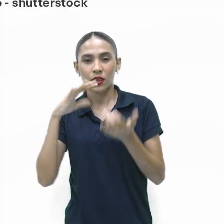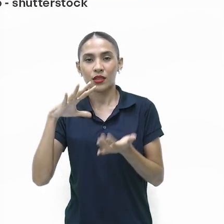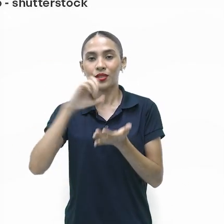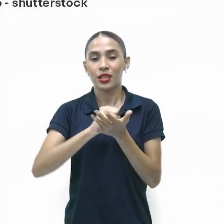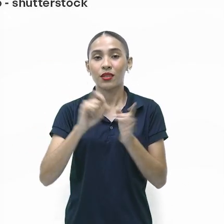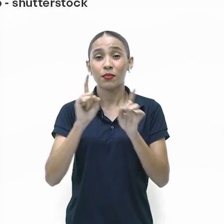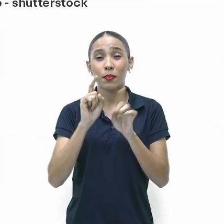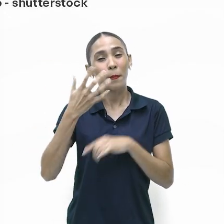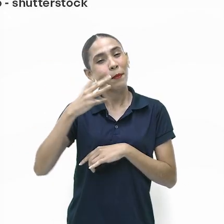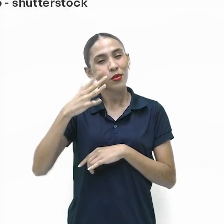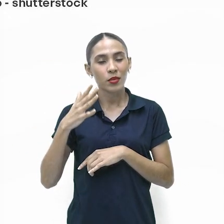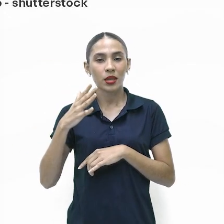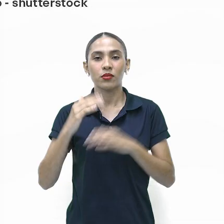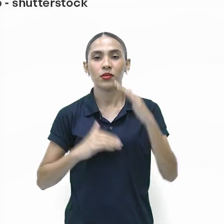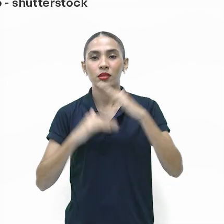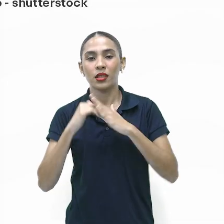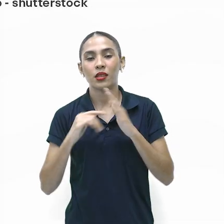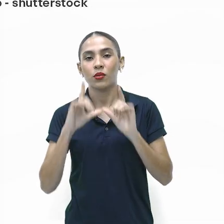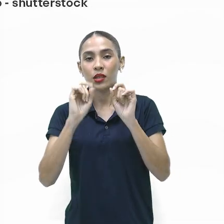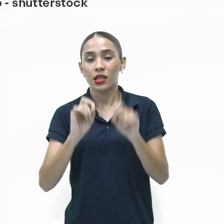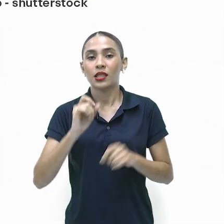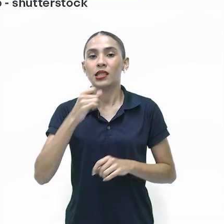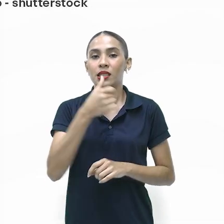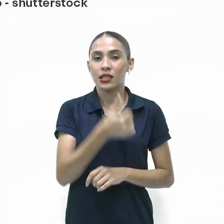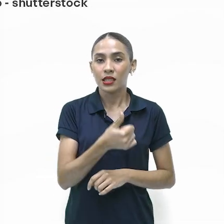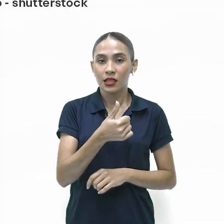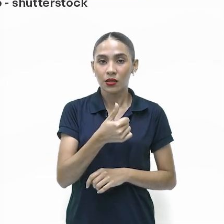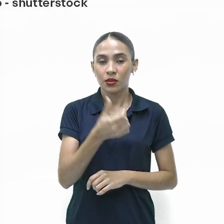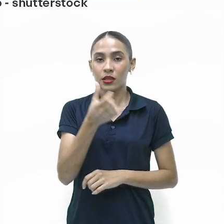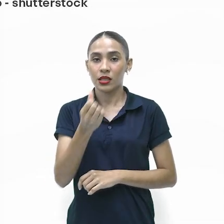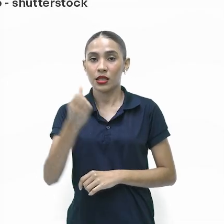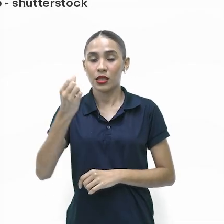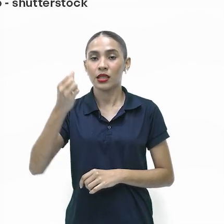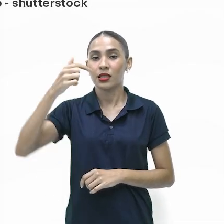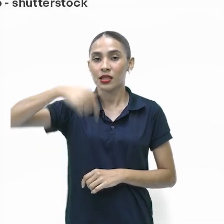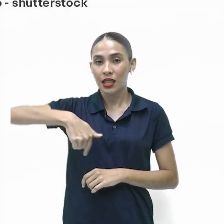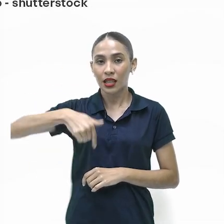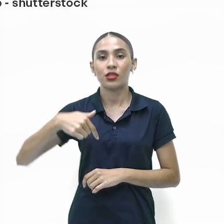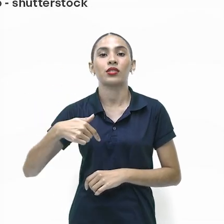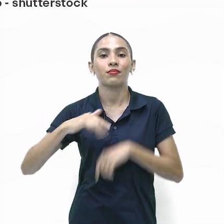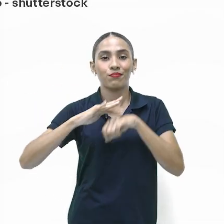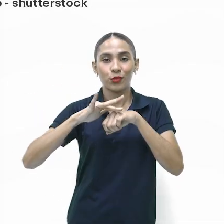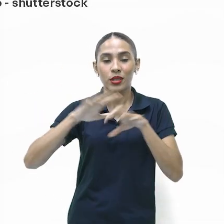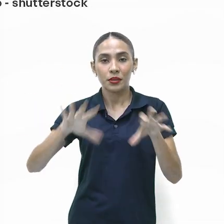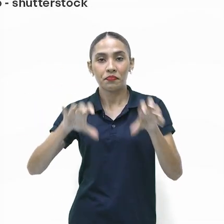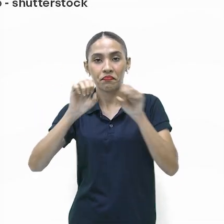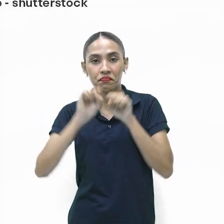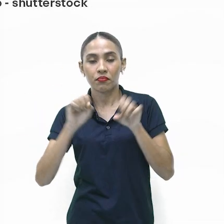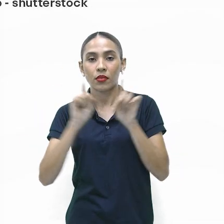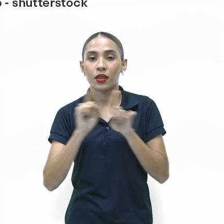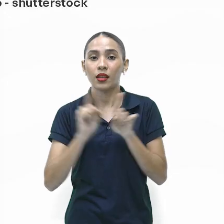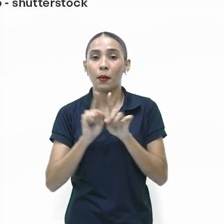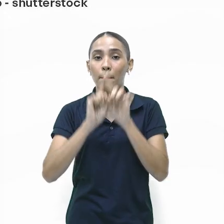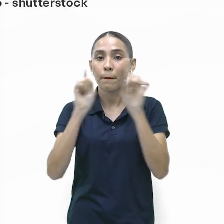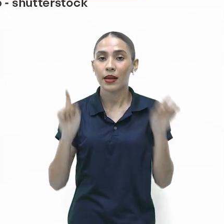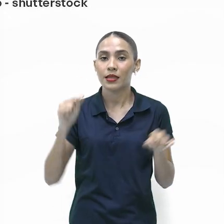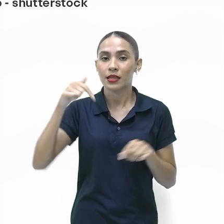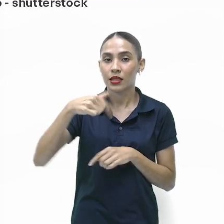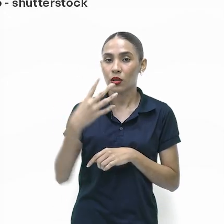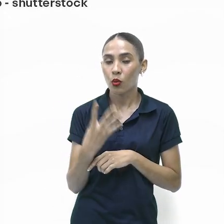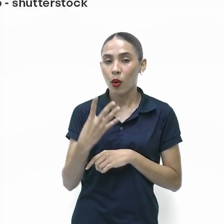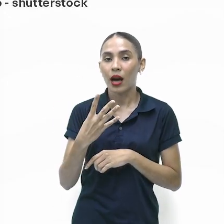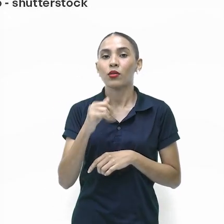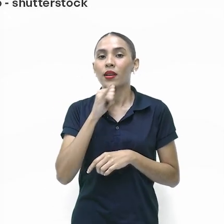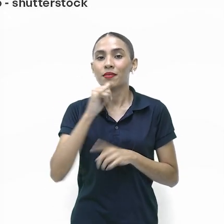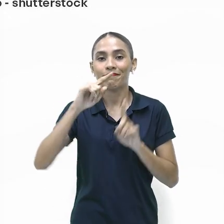foram registrados mais ou menos cerca de 167 casos novos, né, adquiridos, sendo que